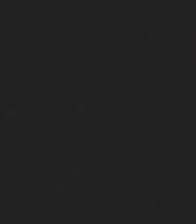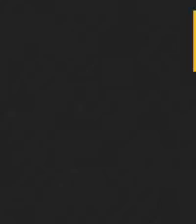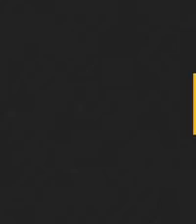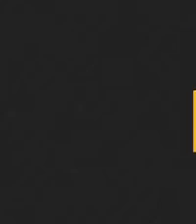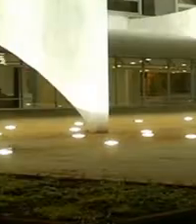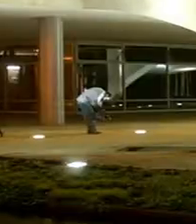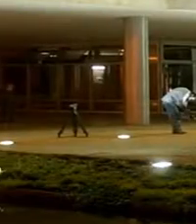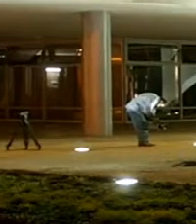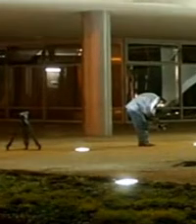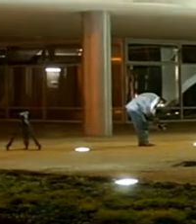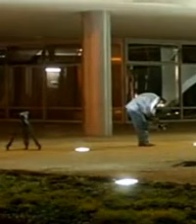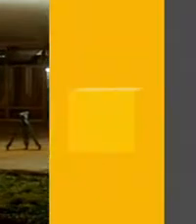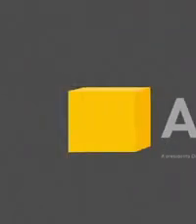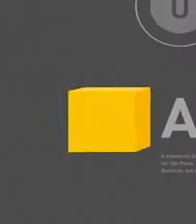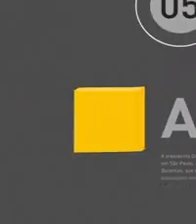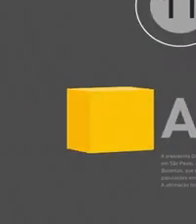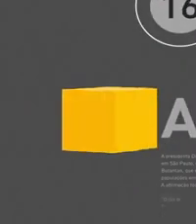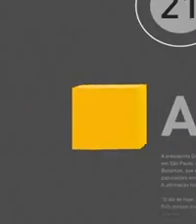ae